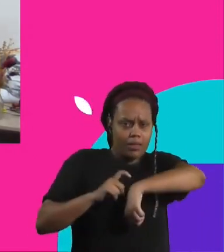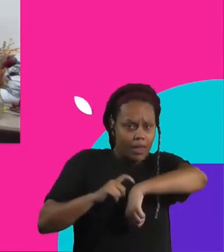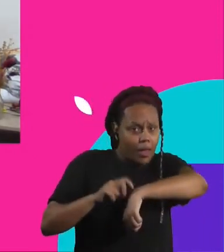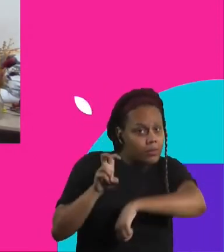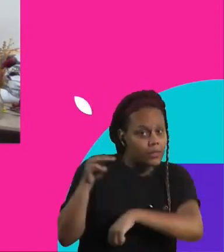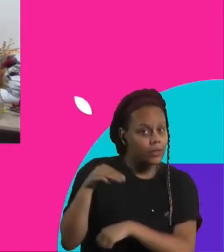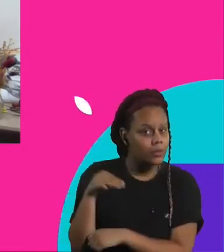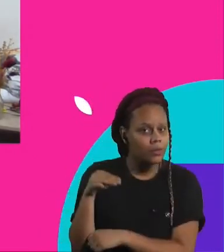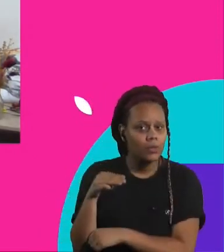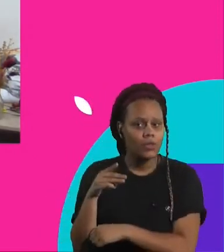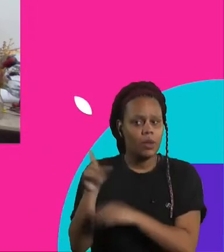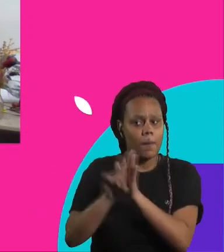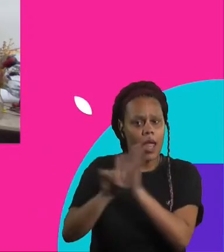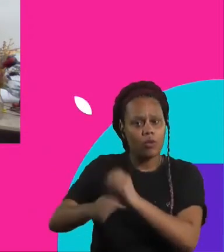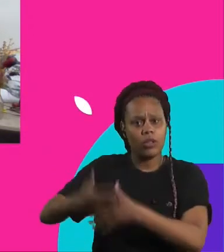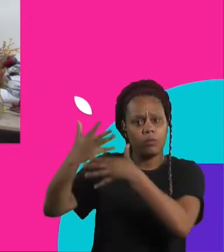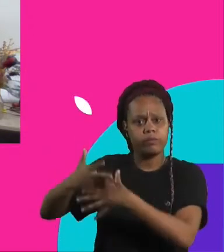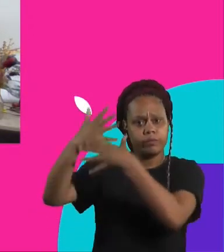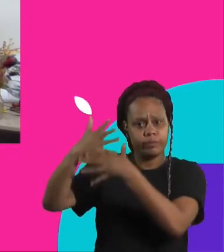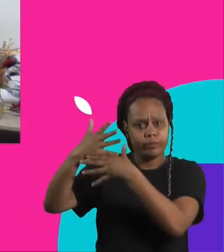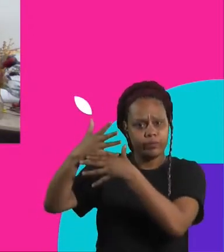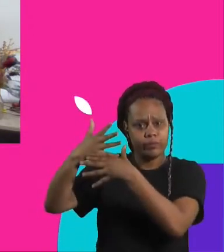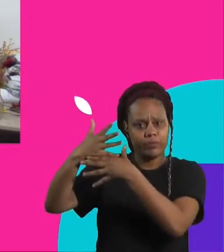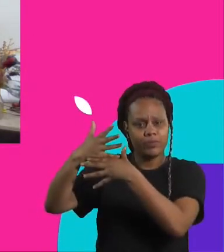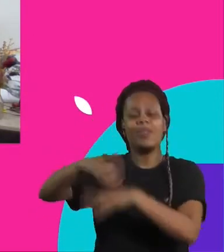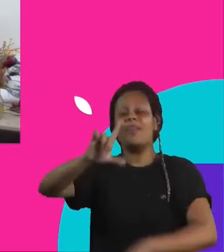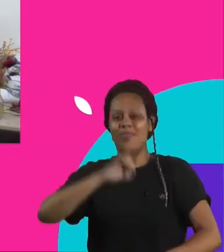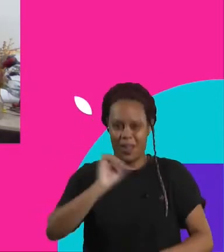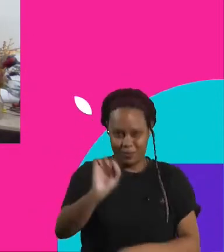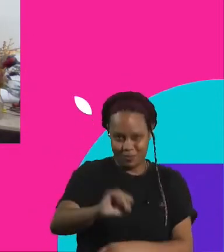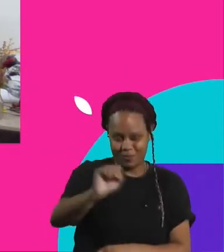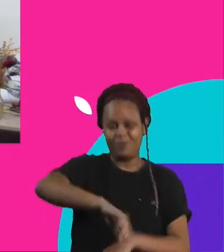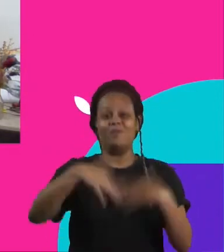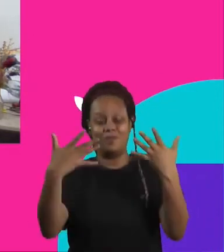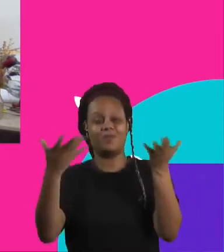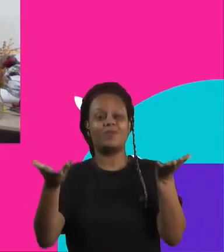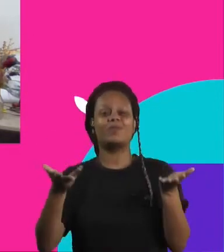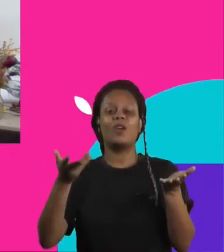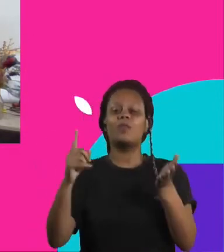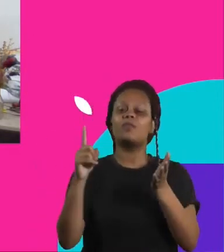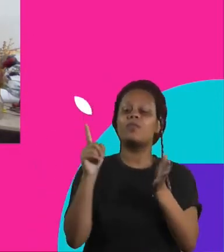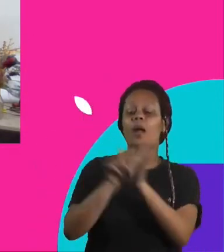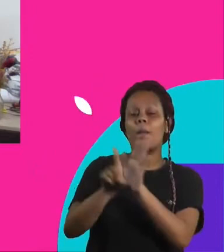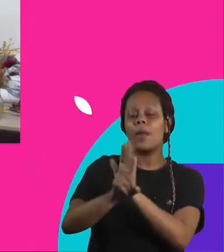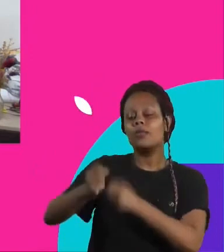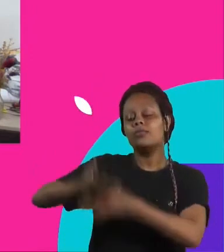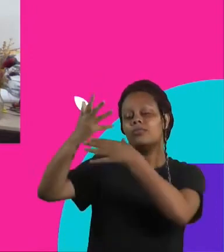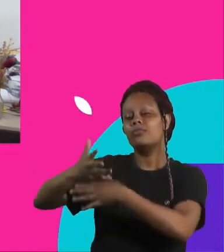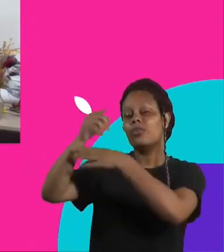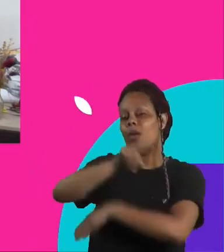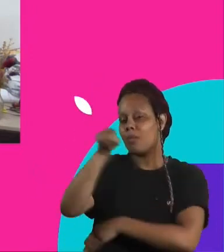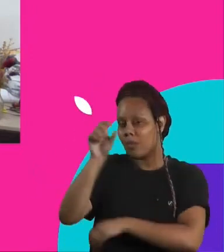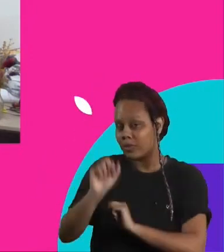5 minutinhos? Temos mais 5 minutinhos, então eu vou ler aqui uma pergunta, pessoal, do chat para vocês, que